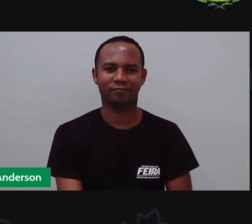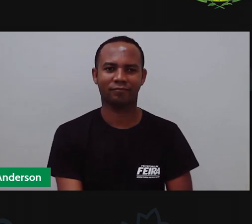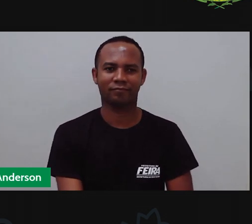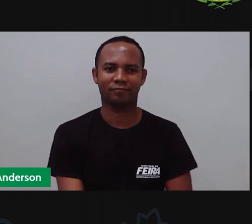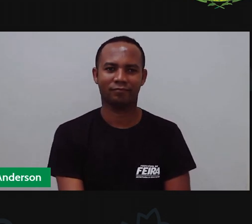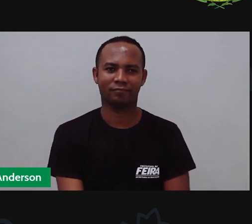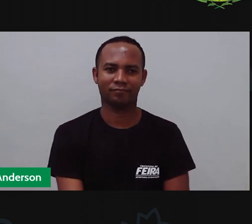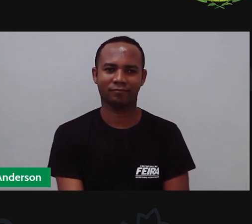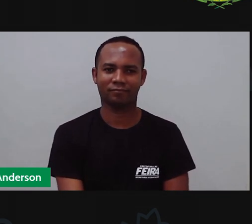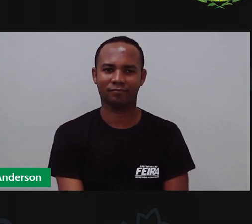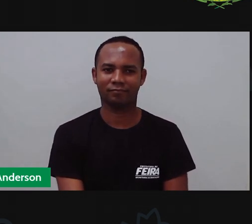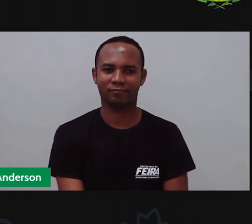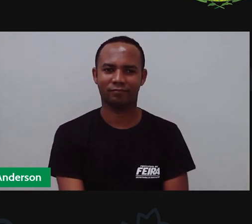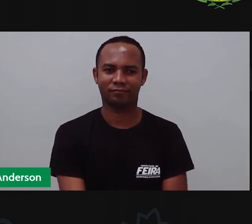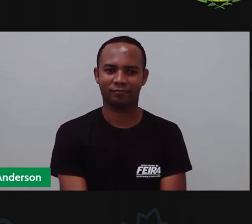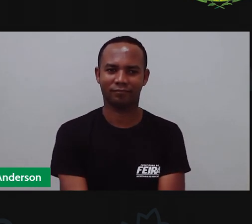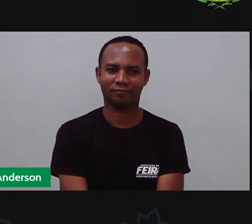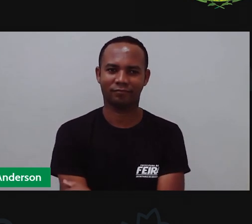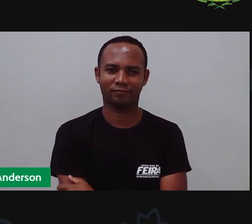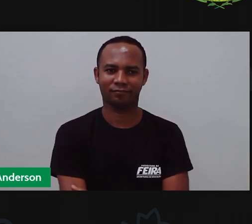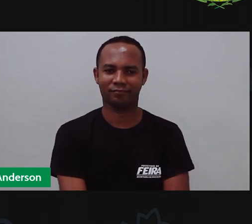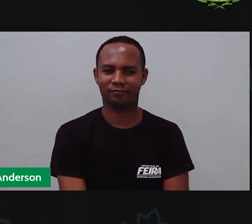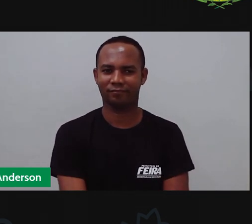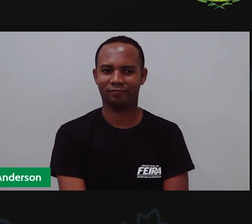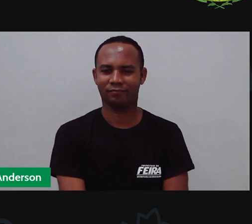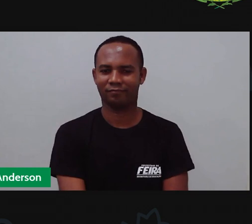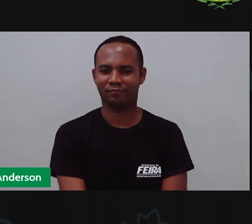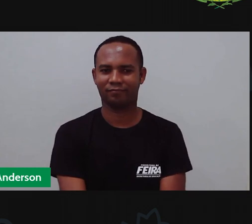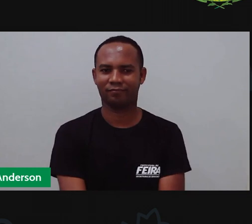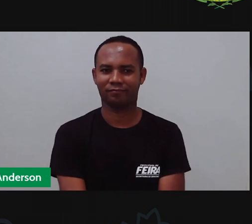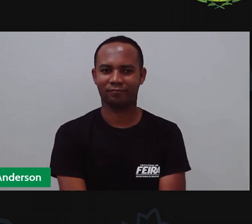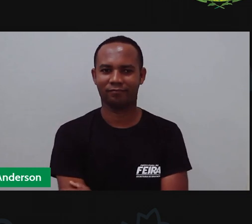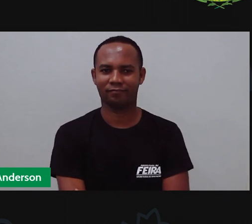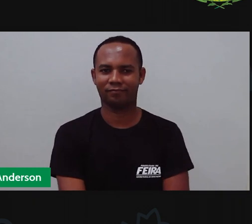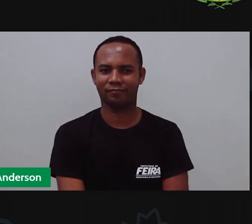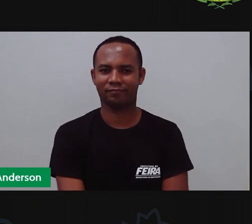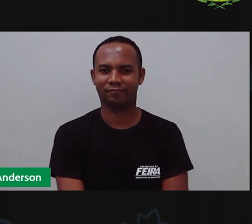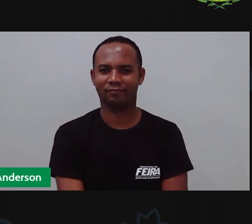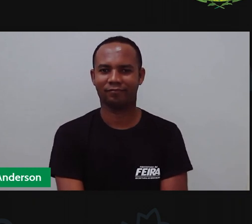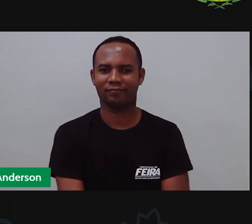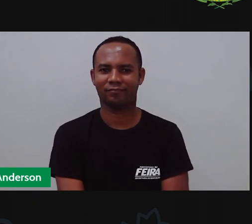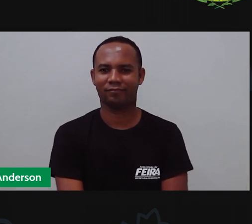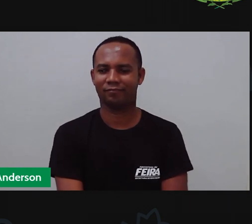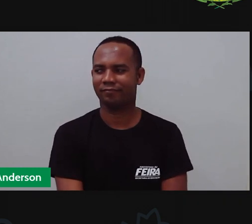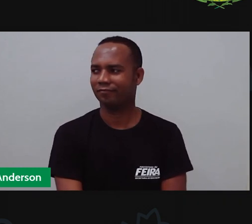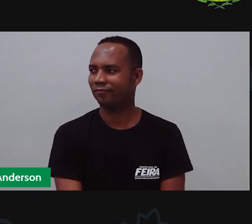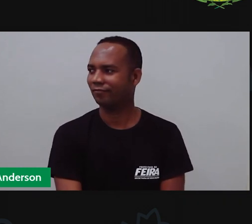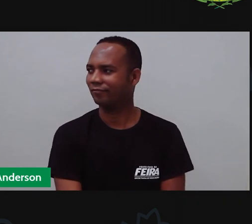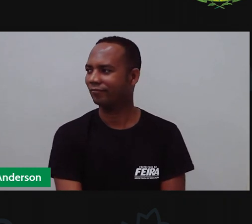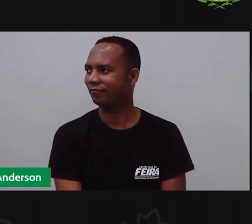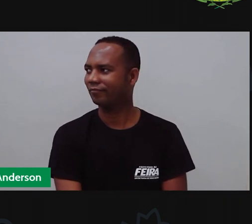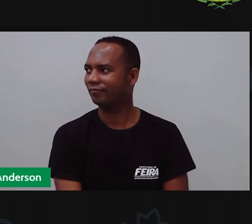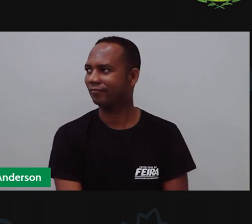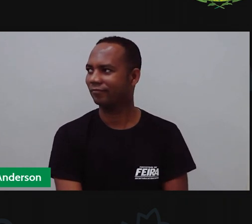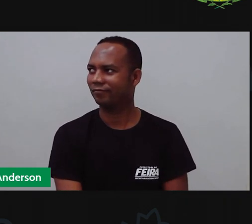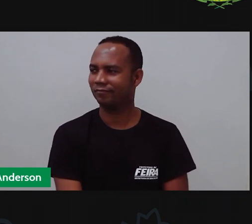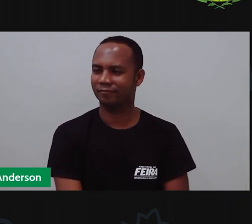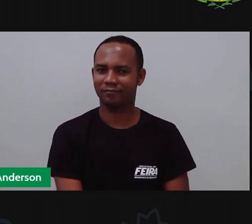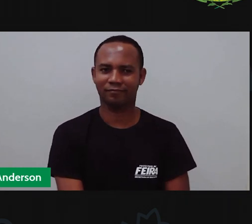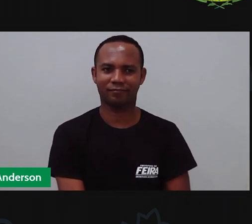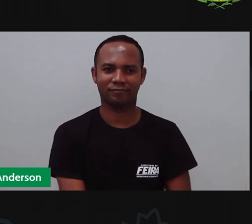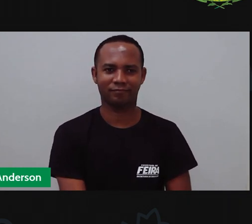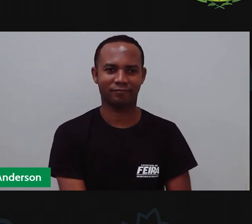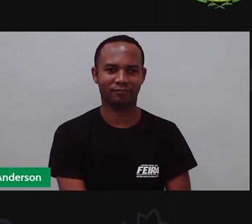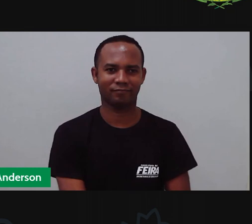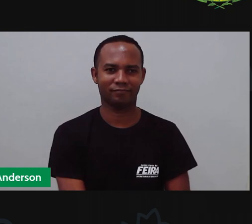participação. Laíla é nossa outra Paquita, tá, gente? Formadora do quinto ano. E aqui a Xuxa sou eu, todo o restante é Paquita.